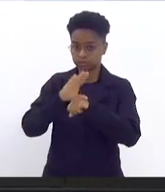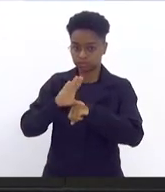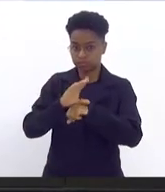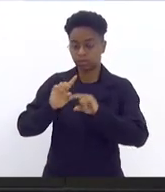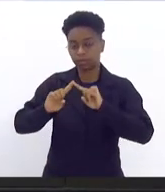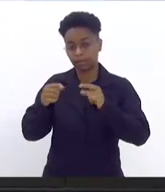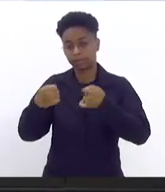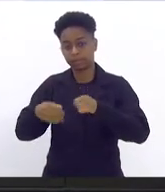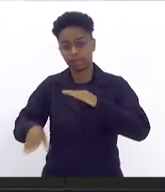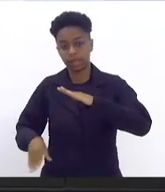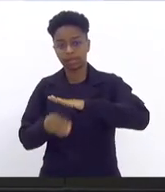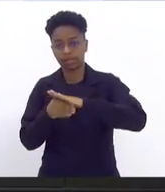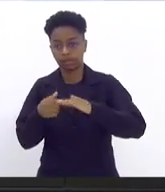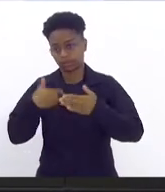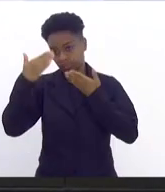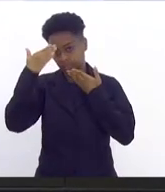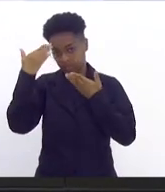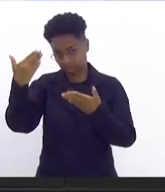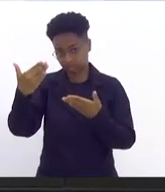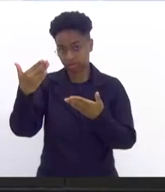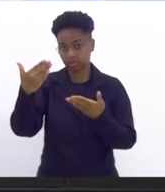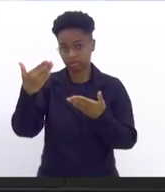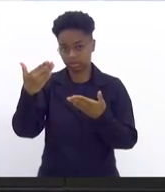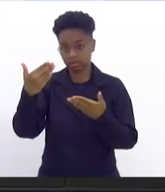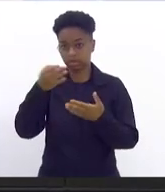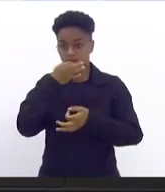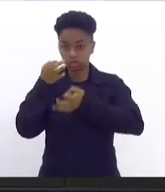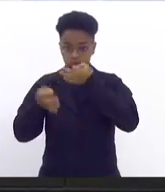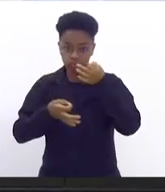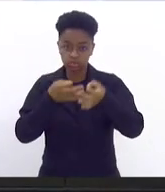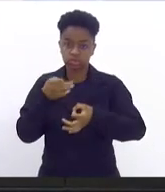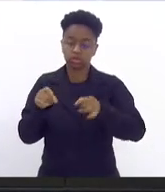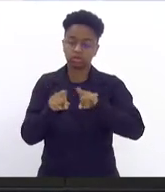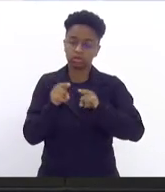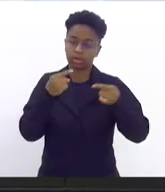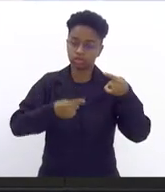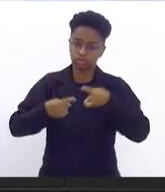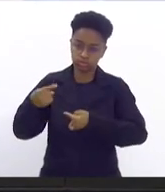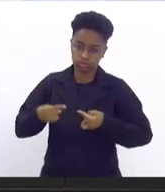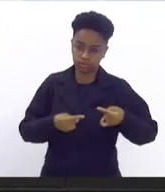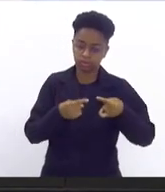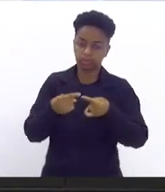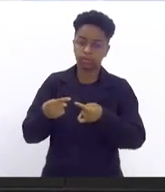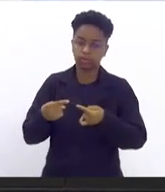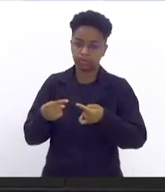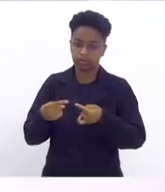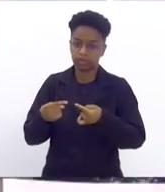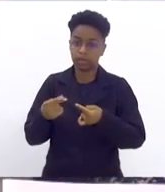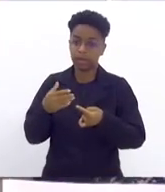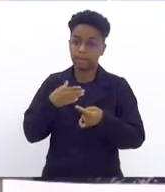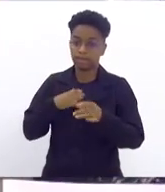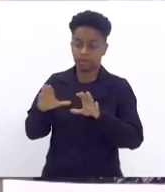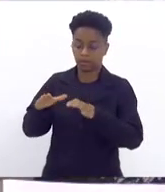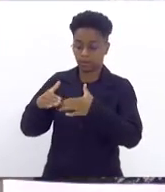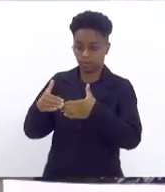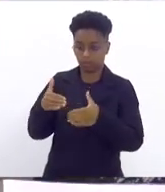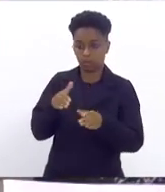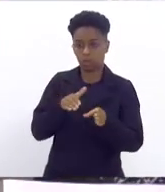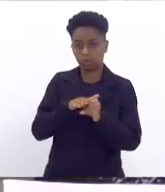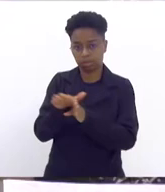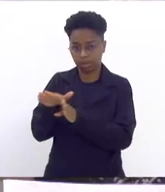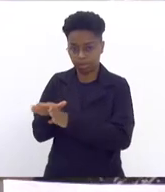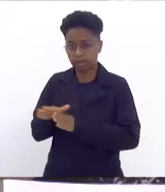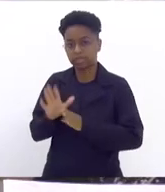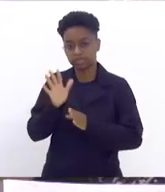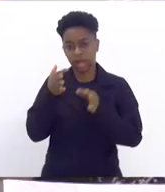emendas. Agradeço demais as sugestões, essa discussão. Minha assessoria se atentou a todas essas